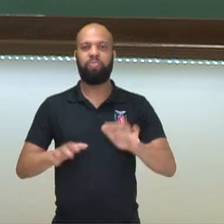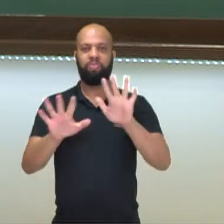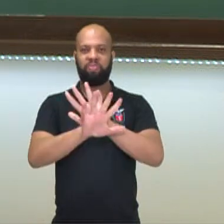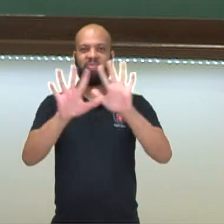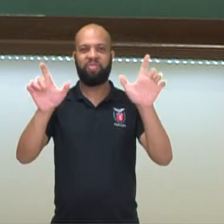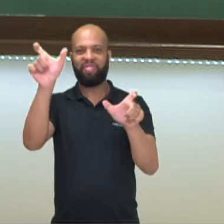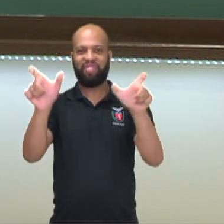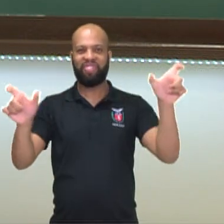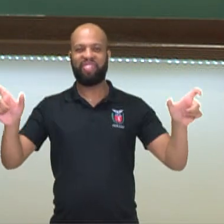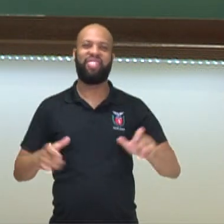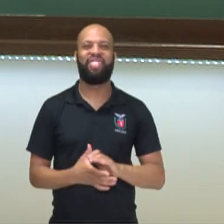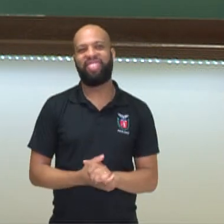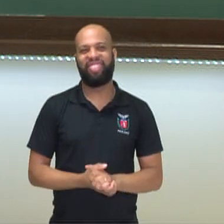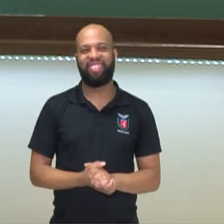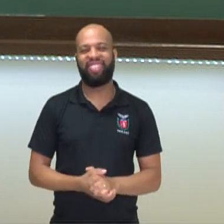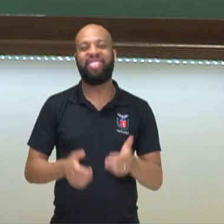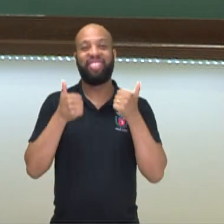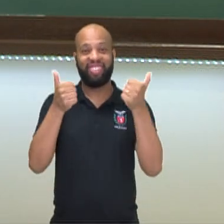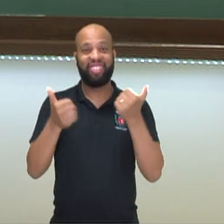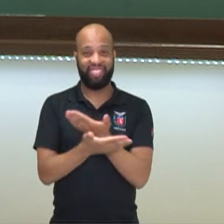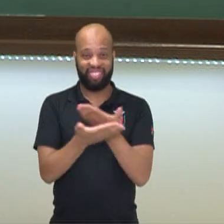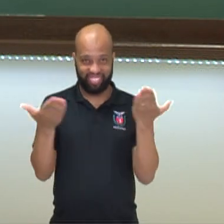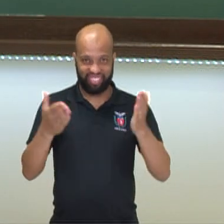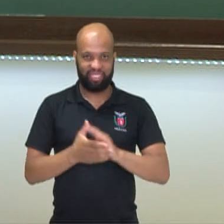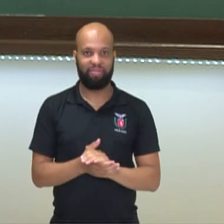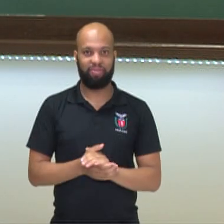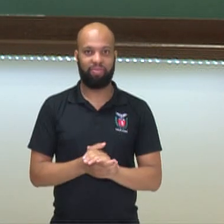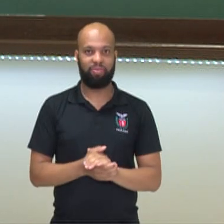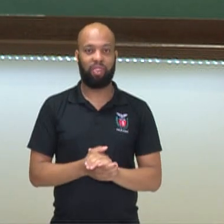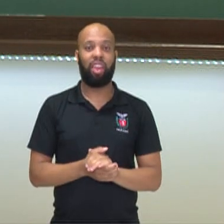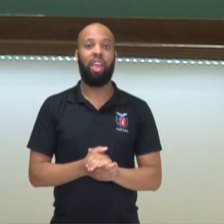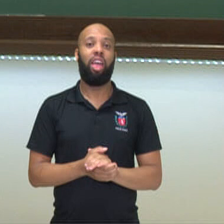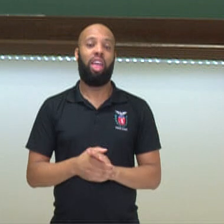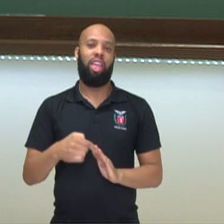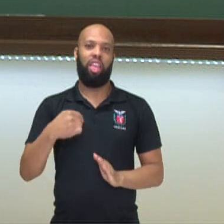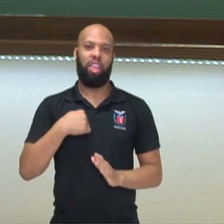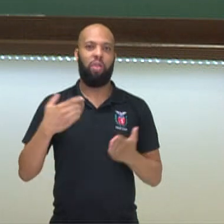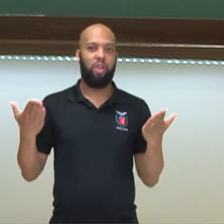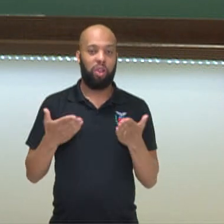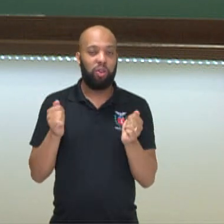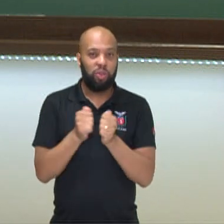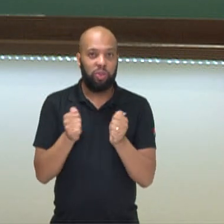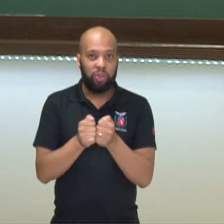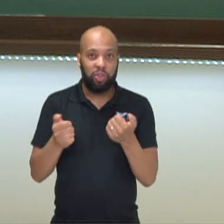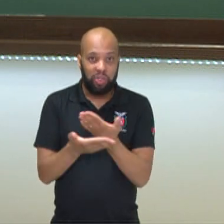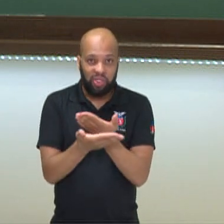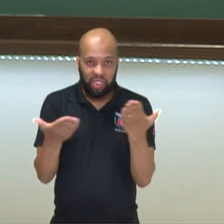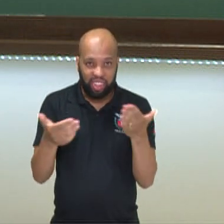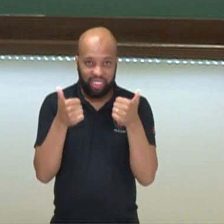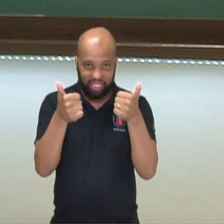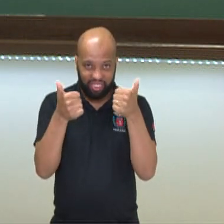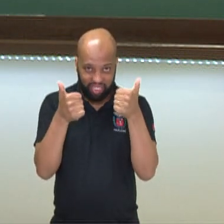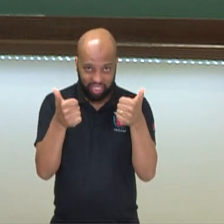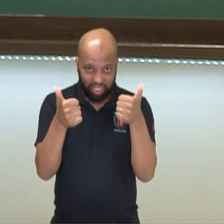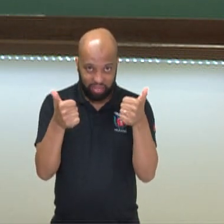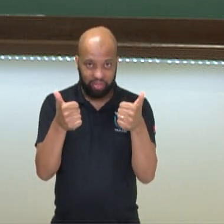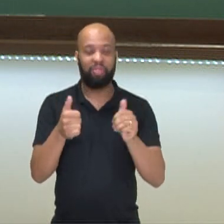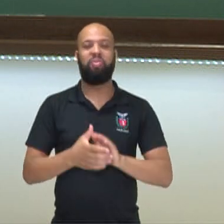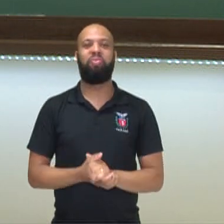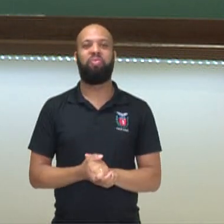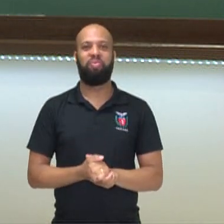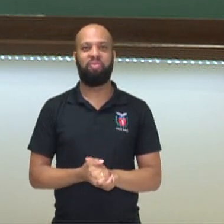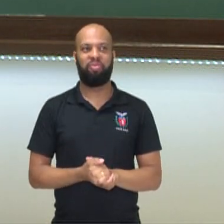Salve, salve, moçadinha! Tudo bem? Professor Adriano na área, como é que vocês estão? Tranquilinhos?